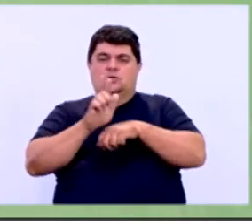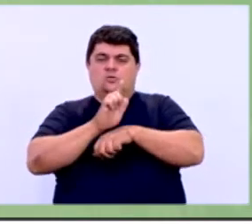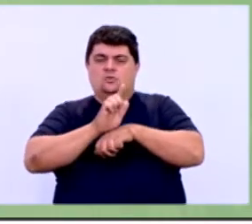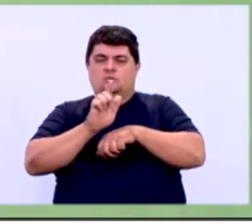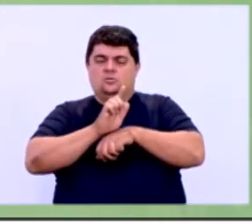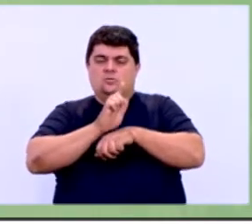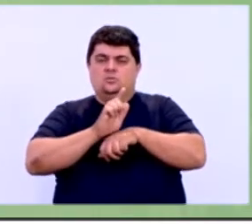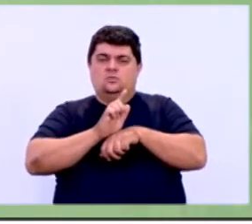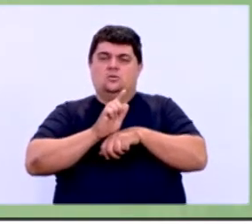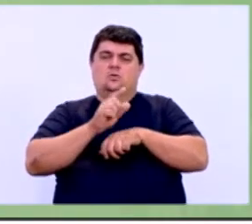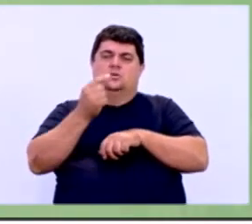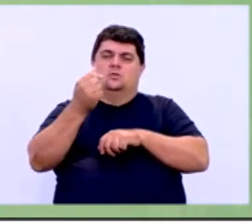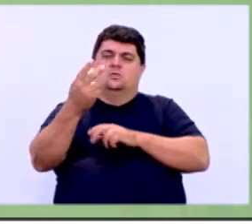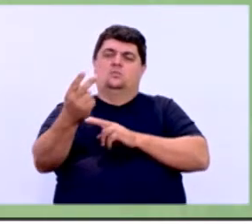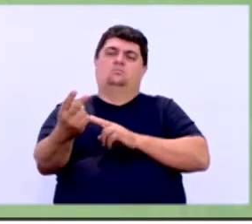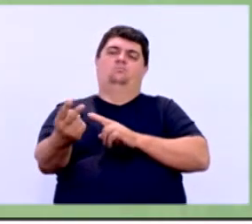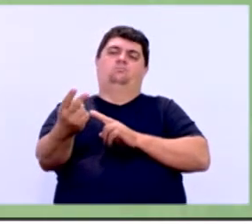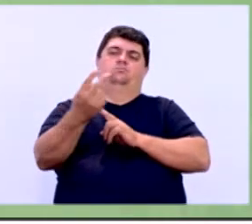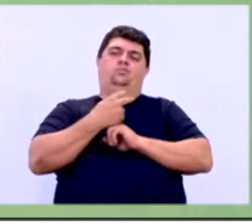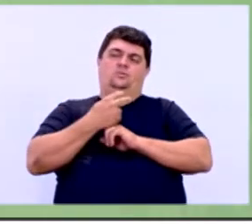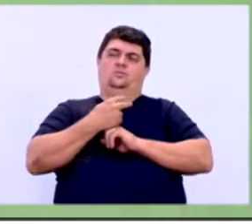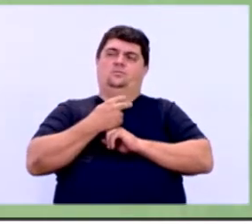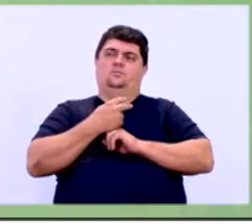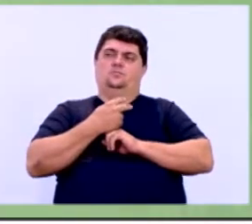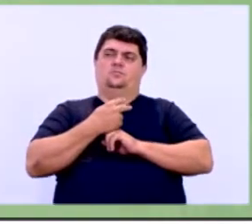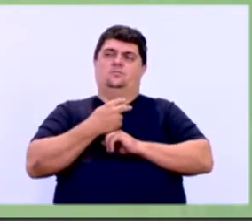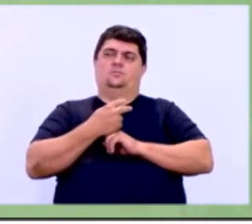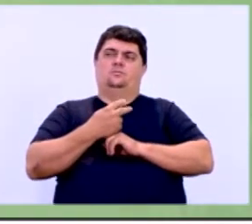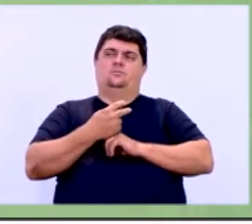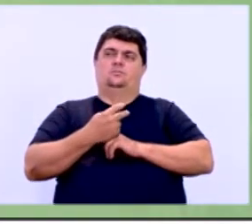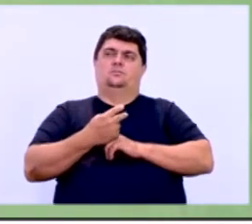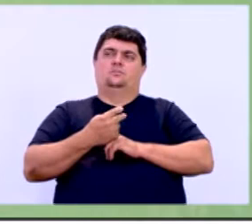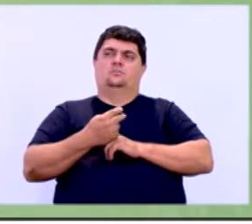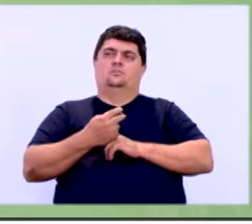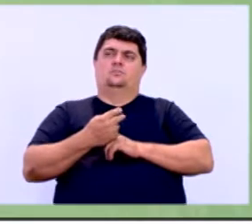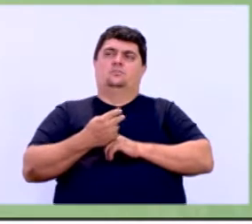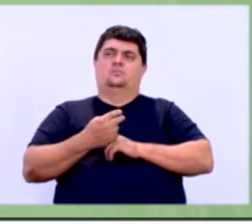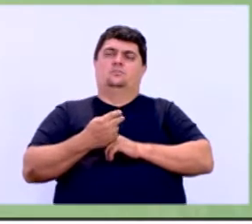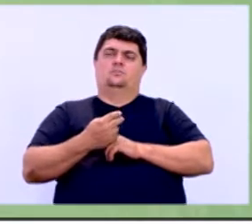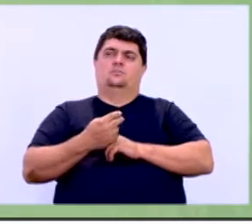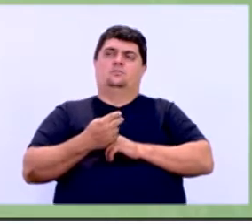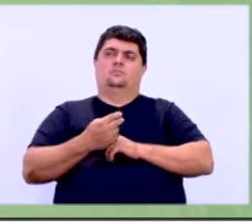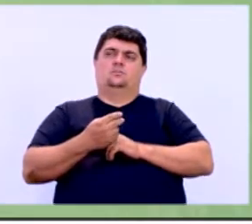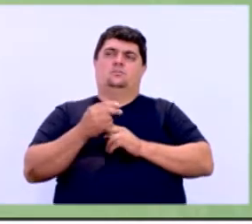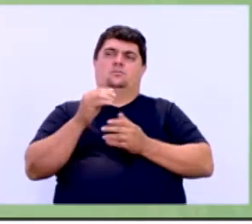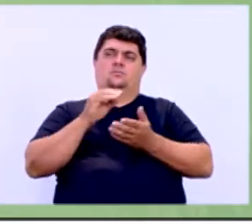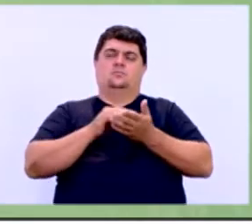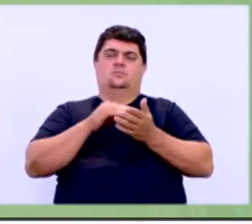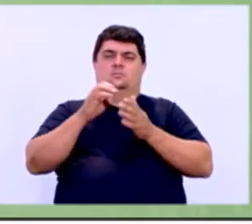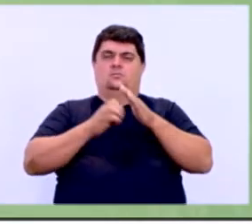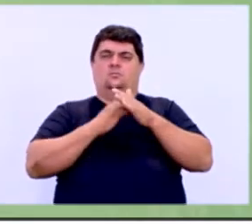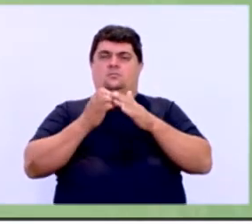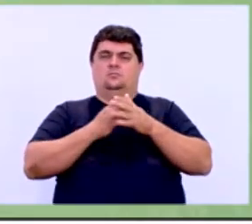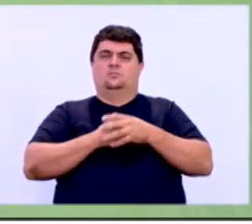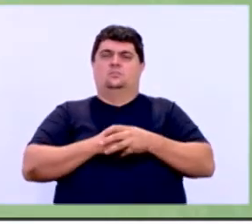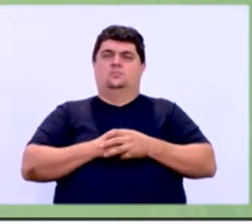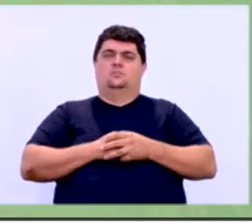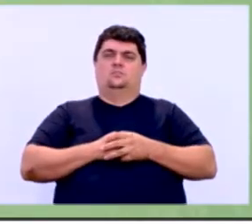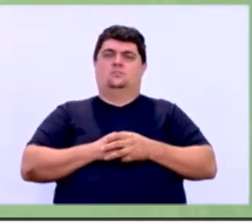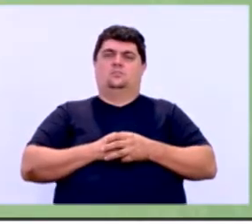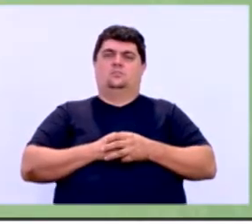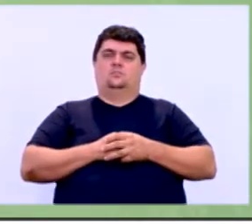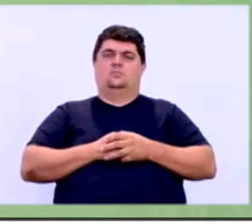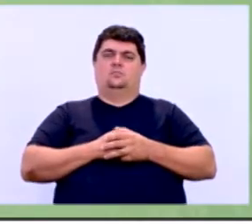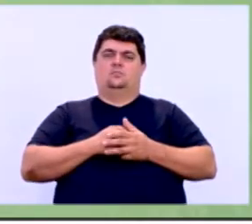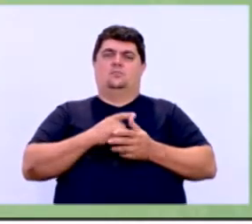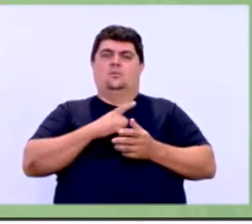um banco para poder injetar recurso financeiro dentro da sua empresa. Através